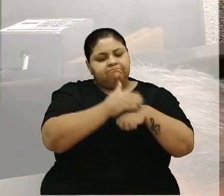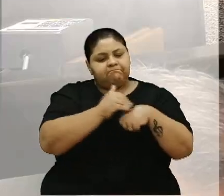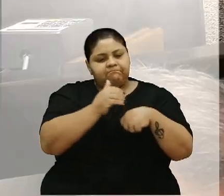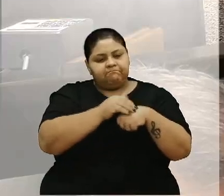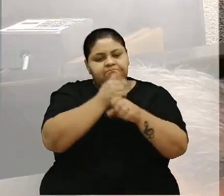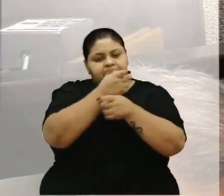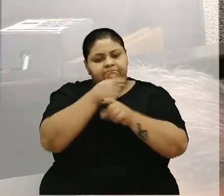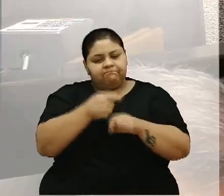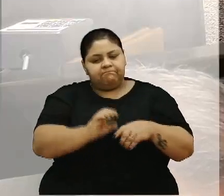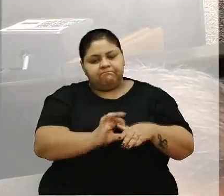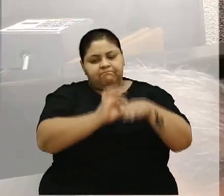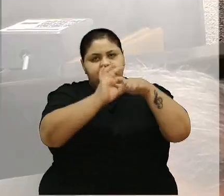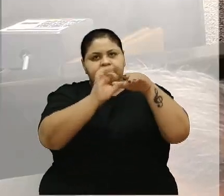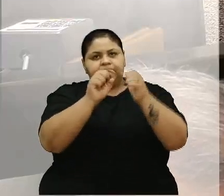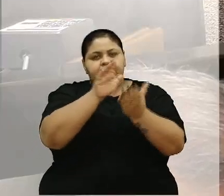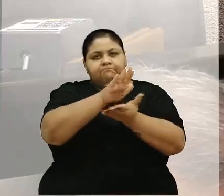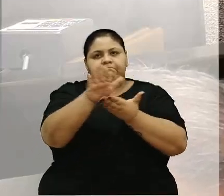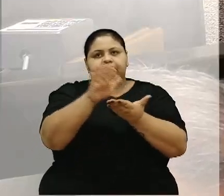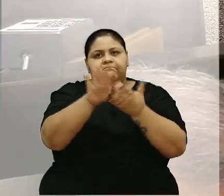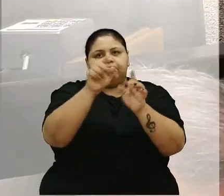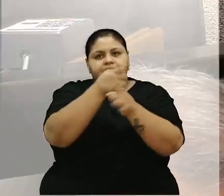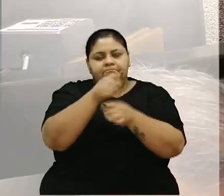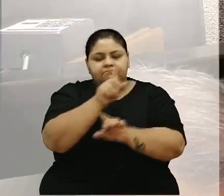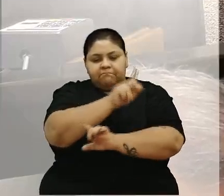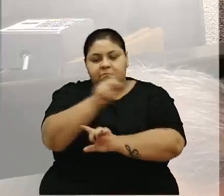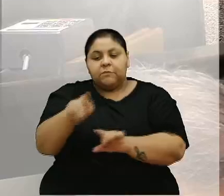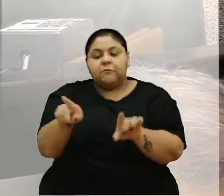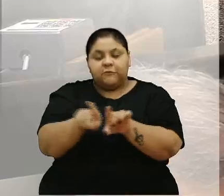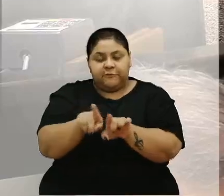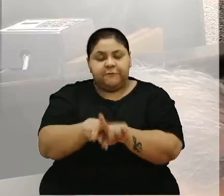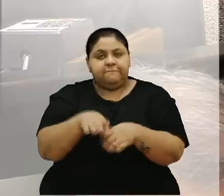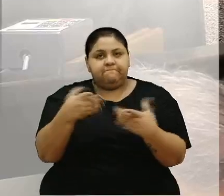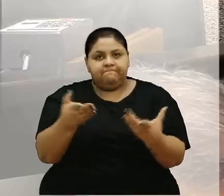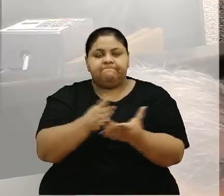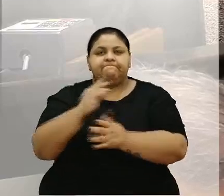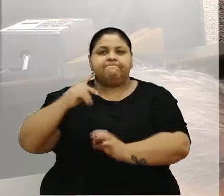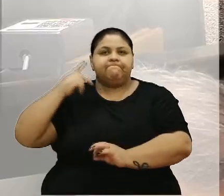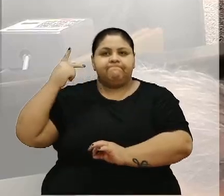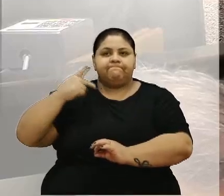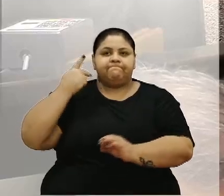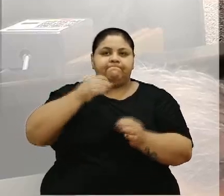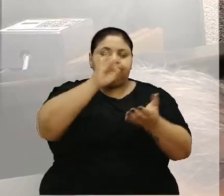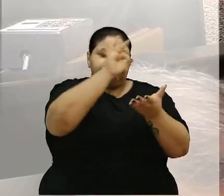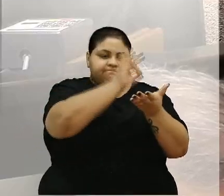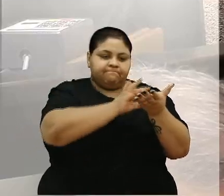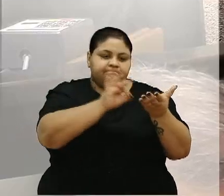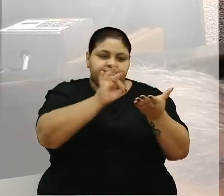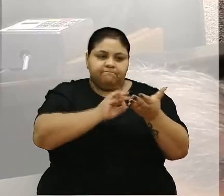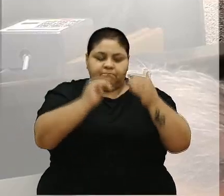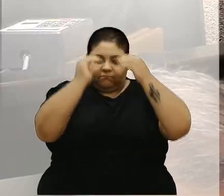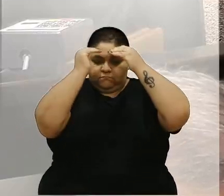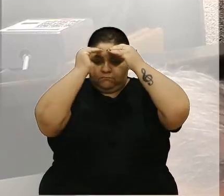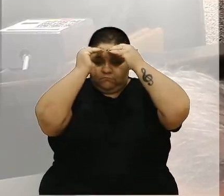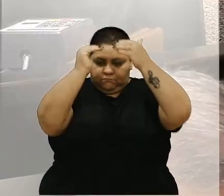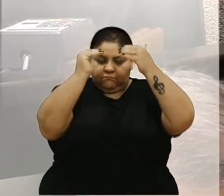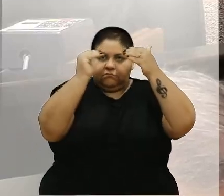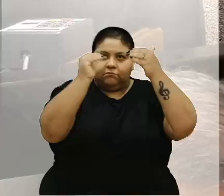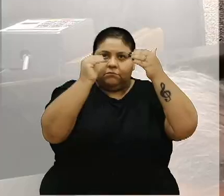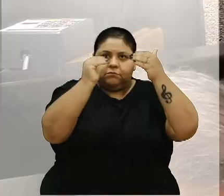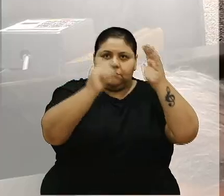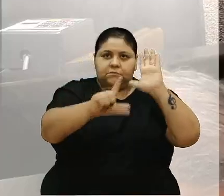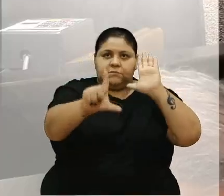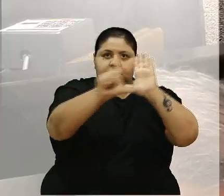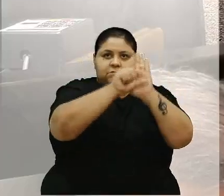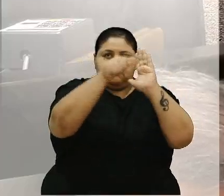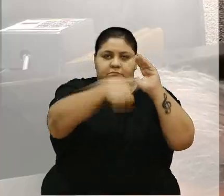produtor musical e professor Edivaldo Luiz Ferreira, os vereadores que presentes subscrevem, respeitando as normas regimentais